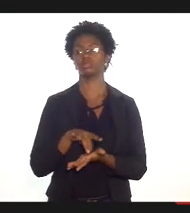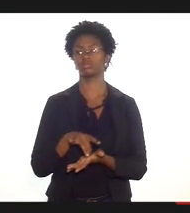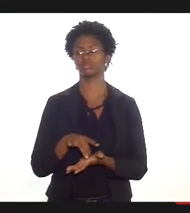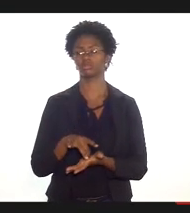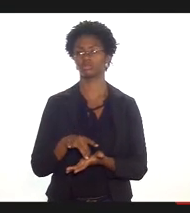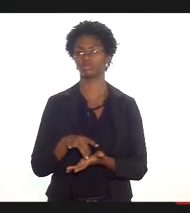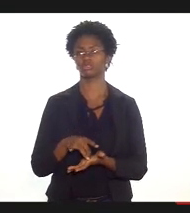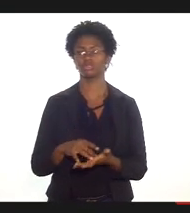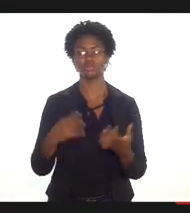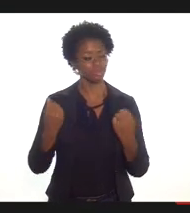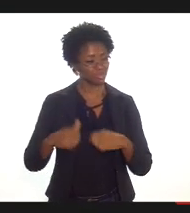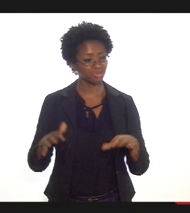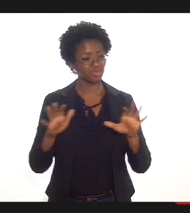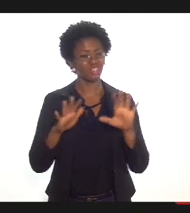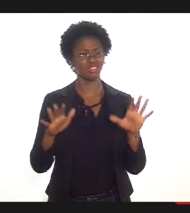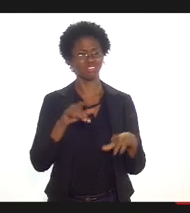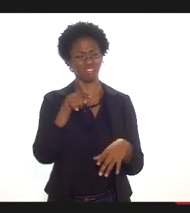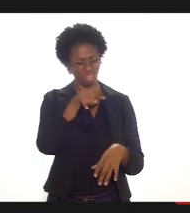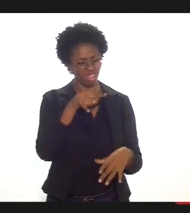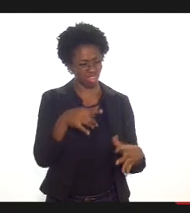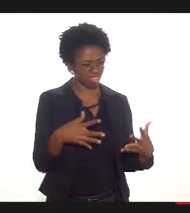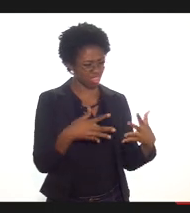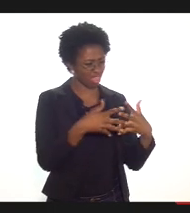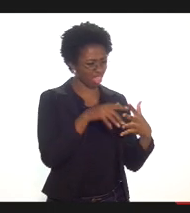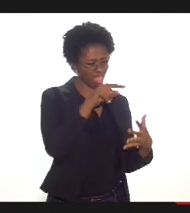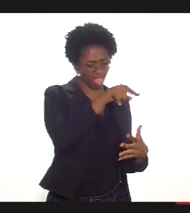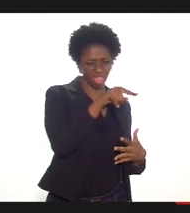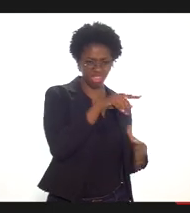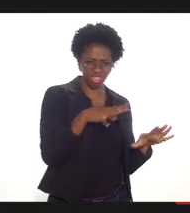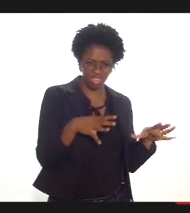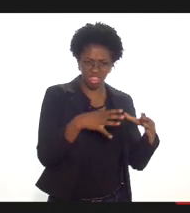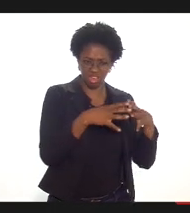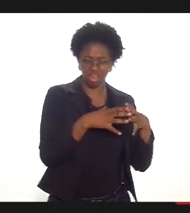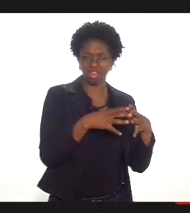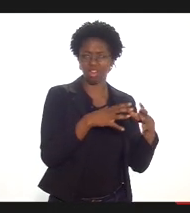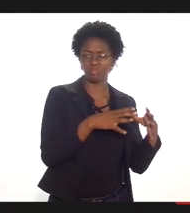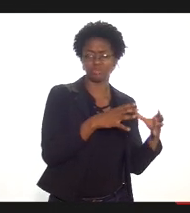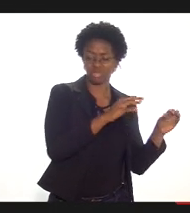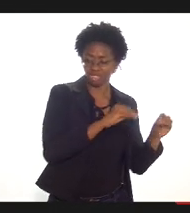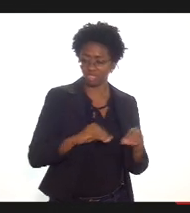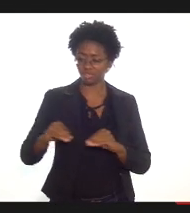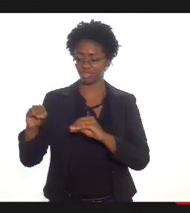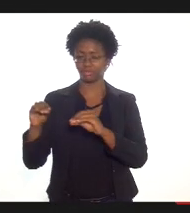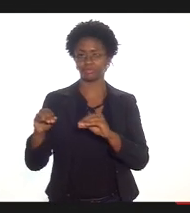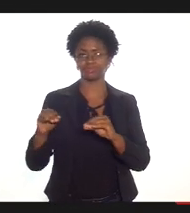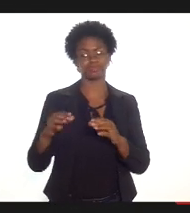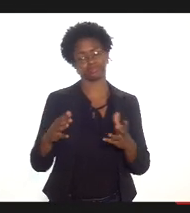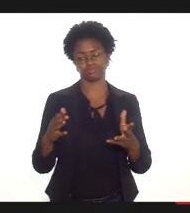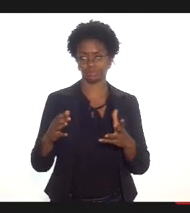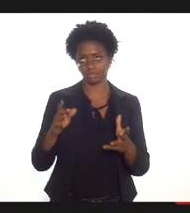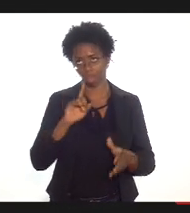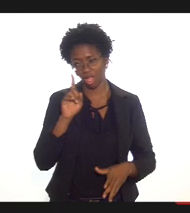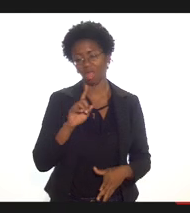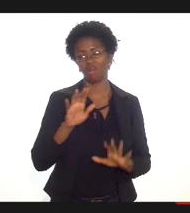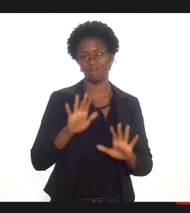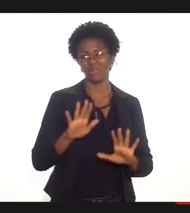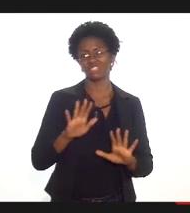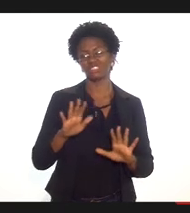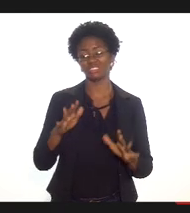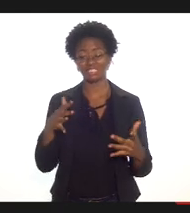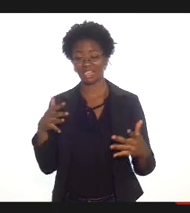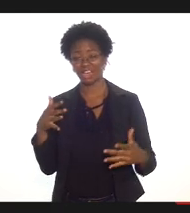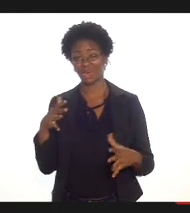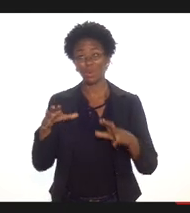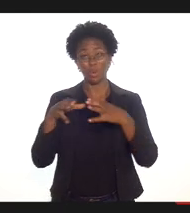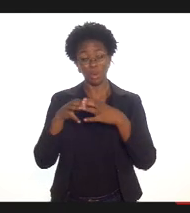dessa rede ser transferida, né, dessa rede não, mas a rede dó entrar da forma